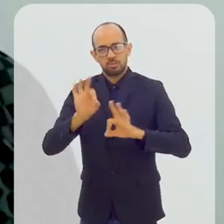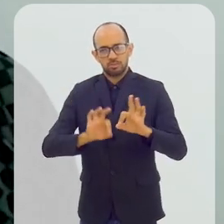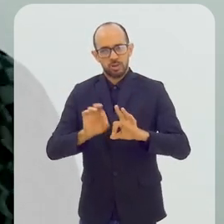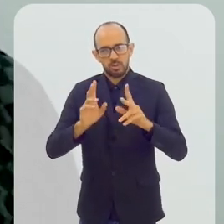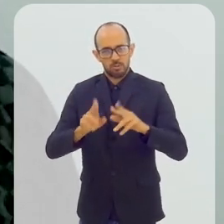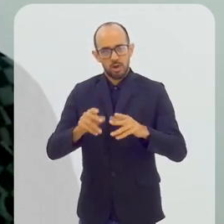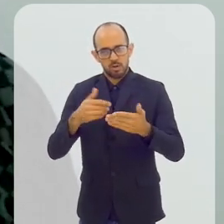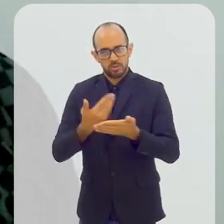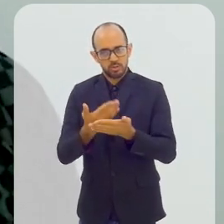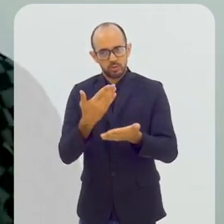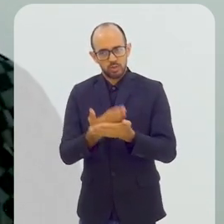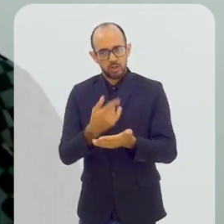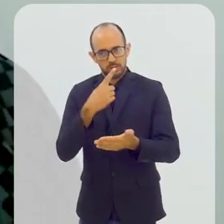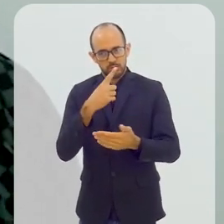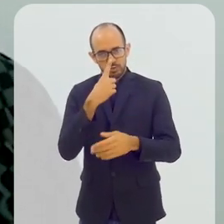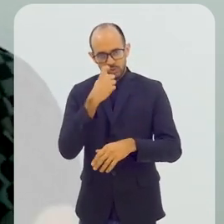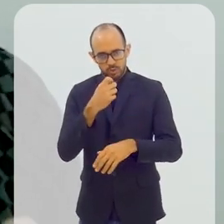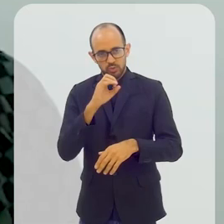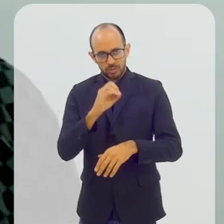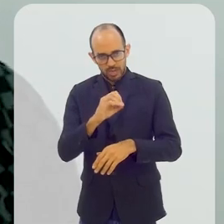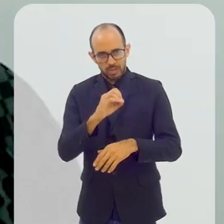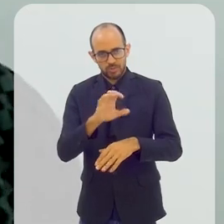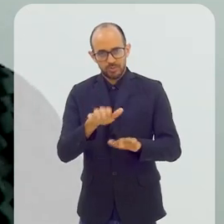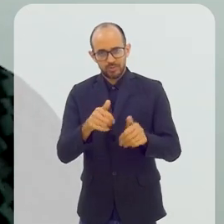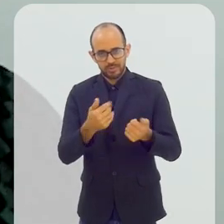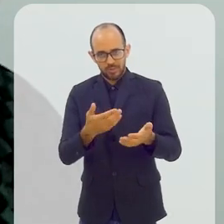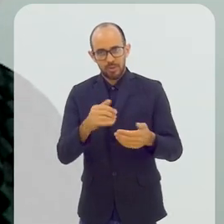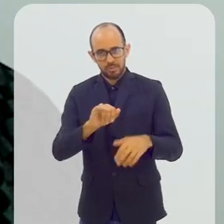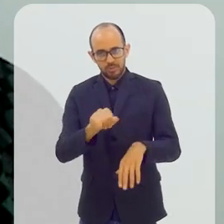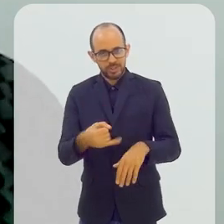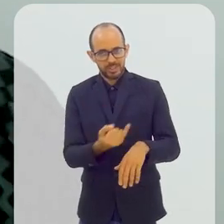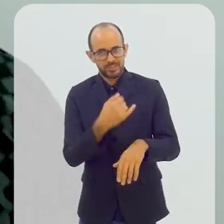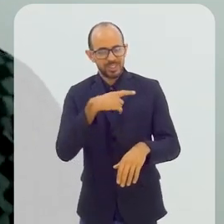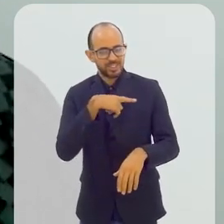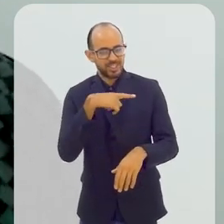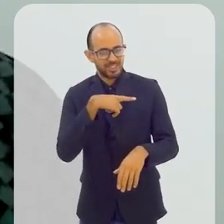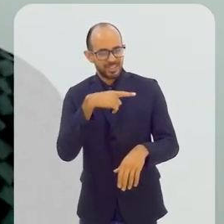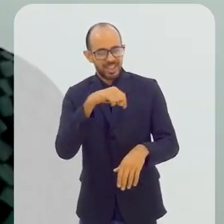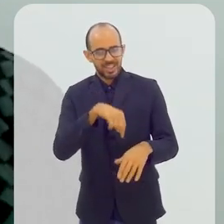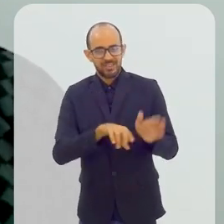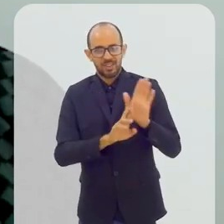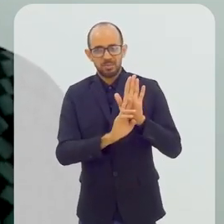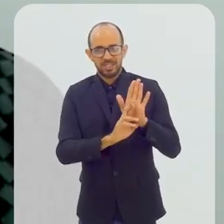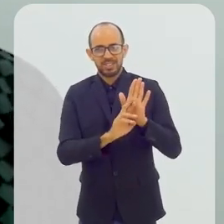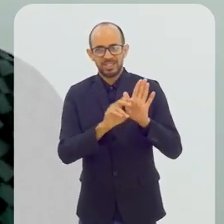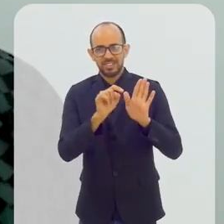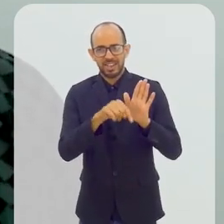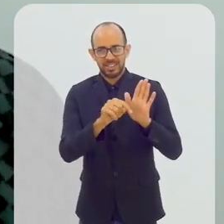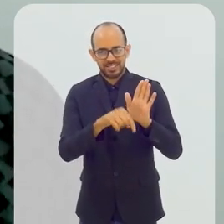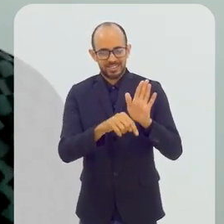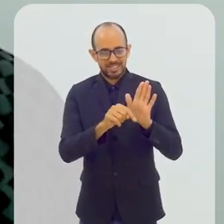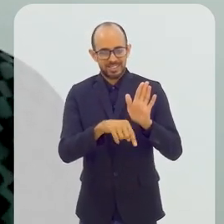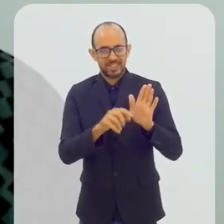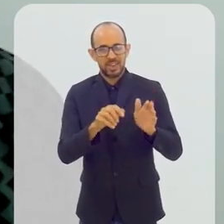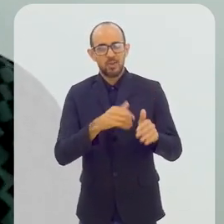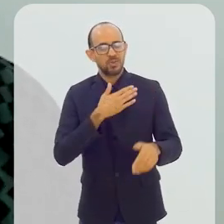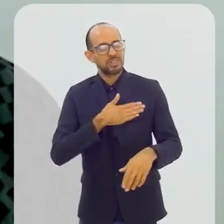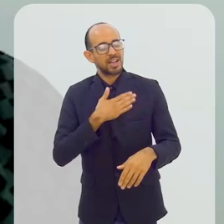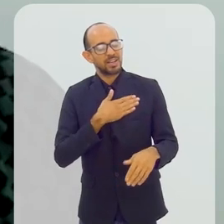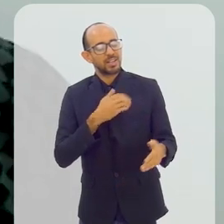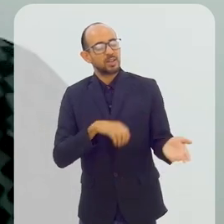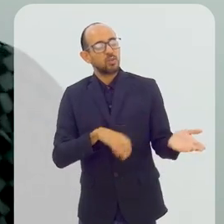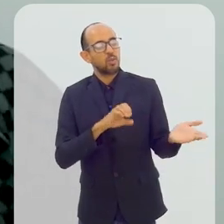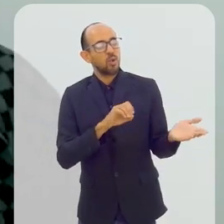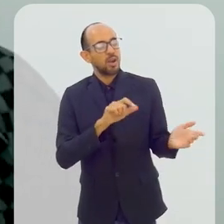como, por exemplo, as escolas Lixo Zero. Aproveitando que temos um embaixador aqui no nosso programa, eu queria que o